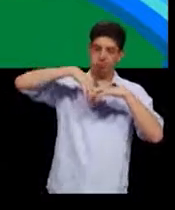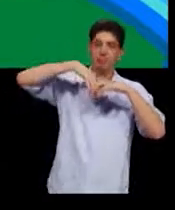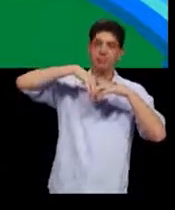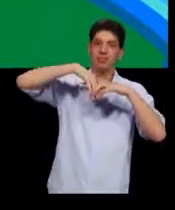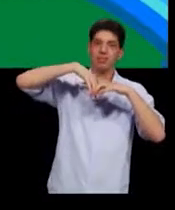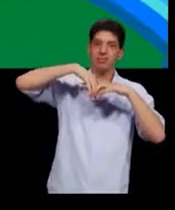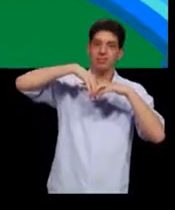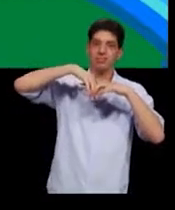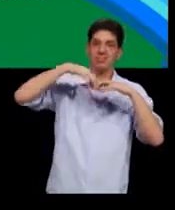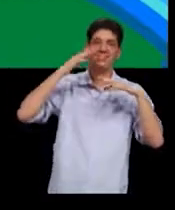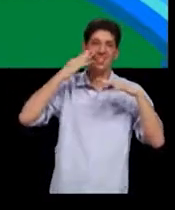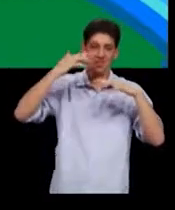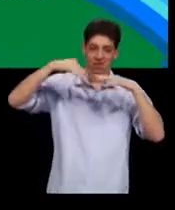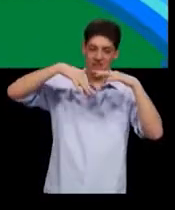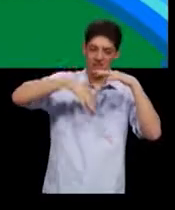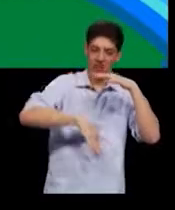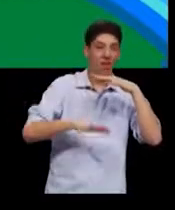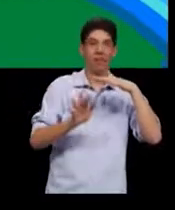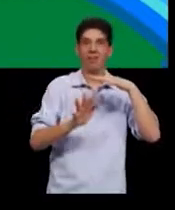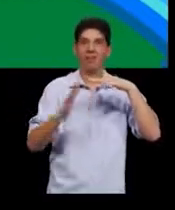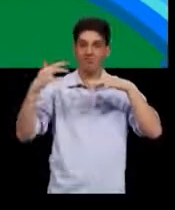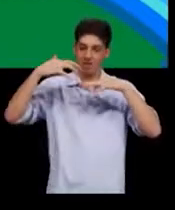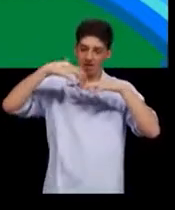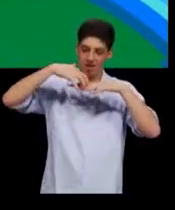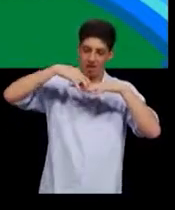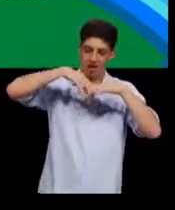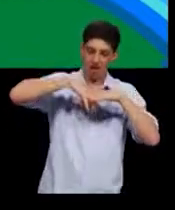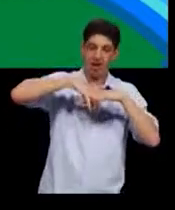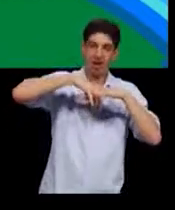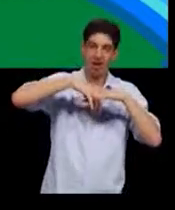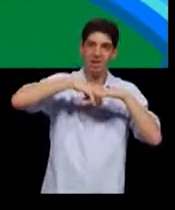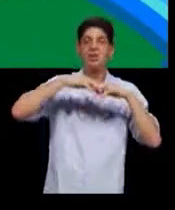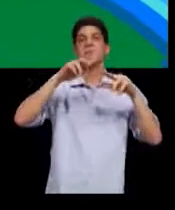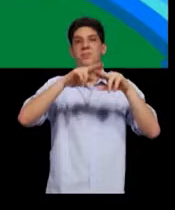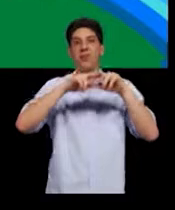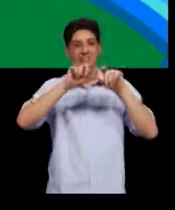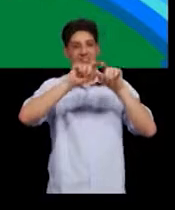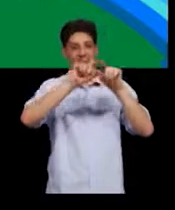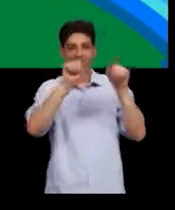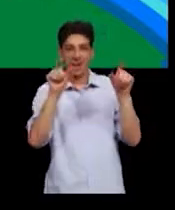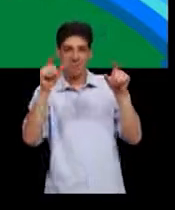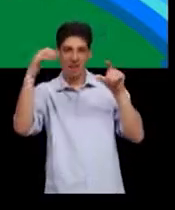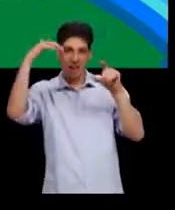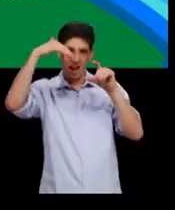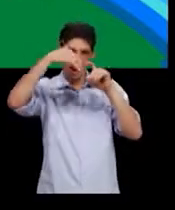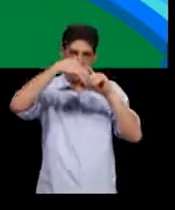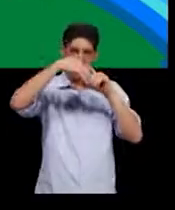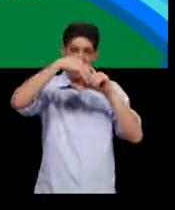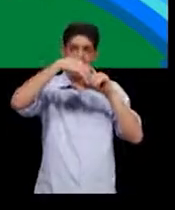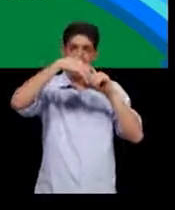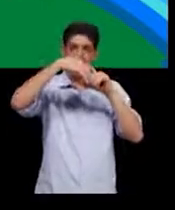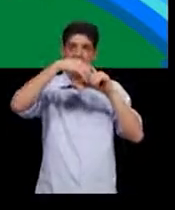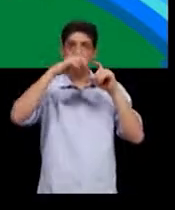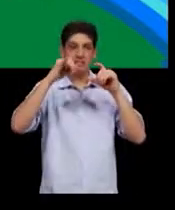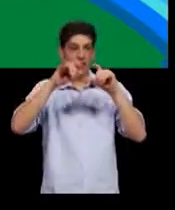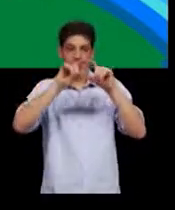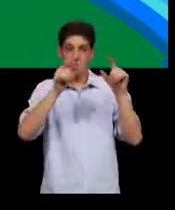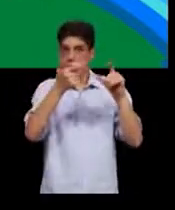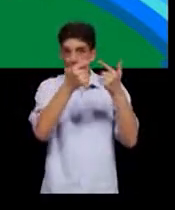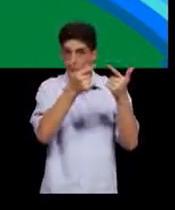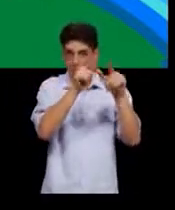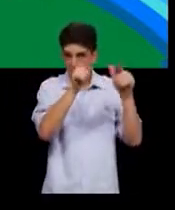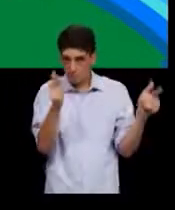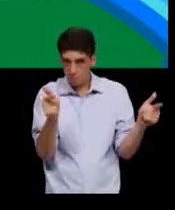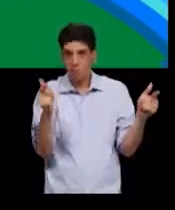raios ultravioletas, se não fosse a camada de ozônio, ia chegar na Terra muito quente, muito forte e dificultaria